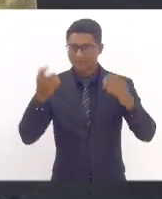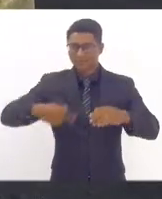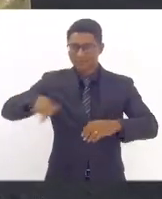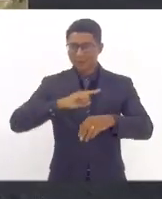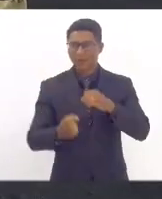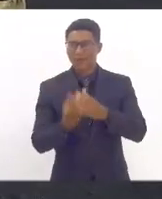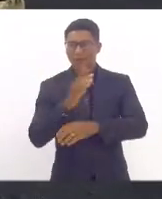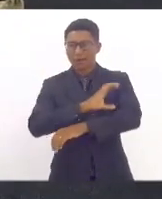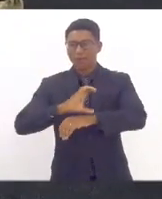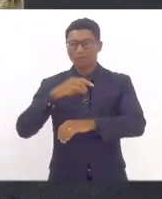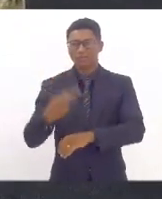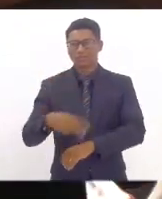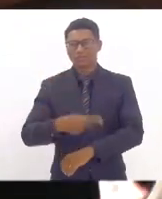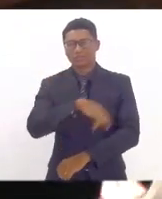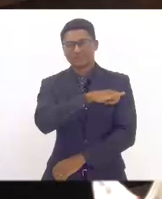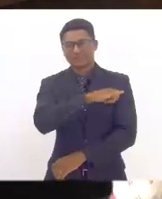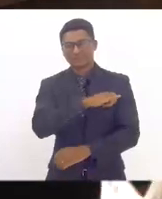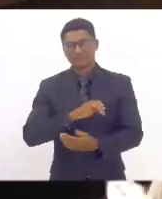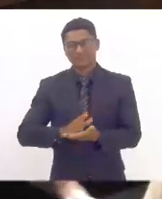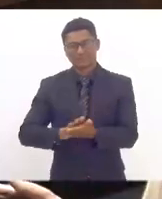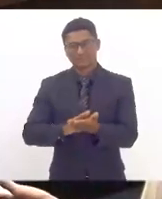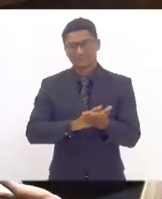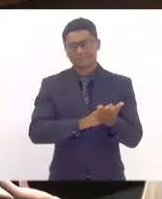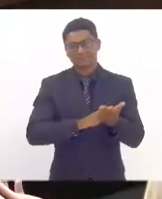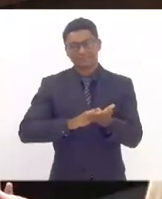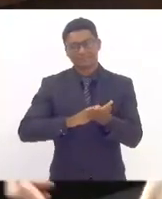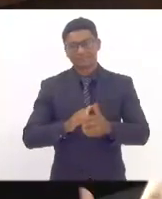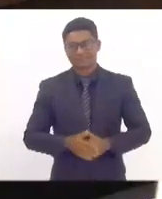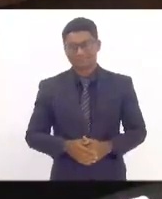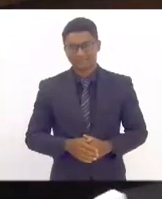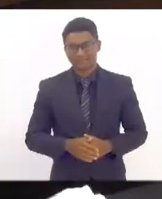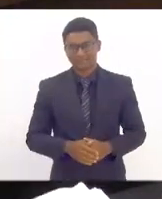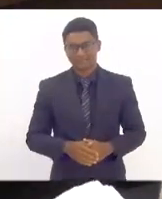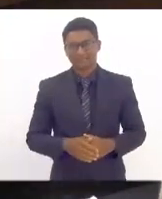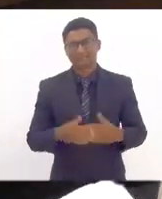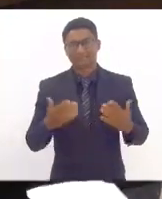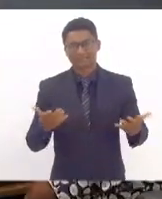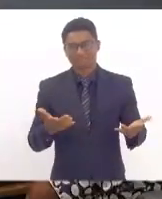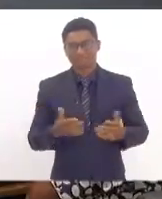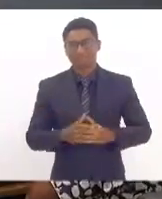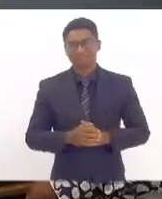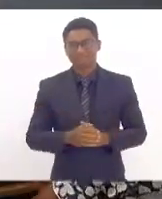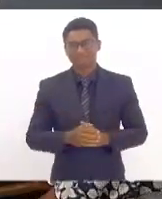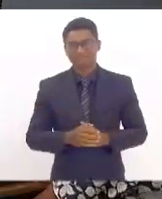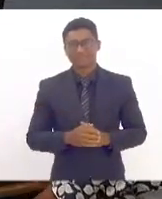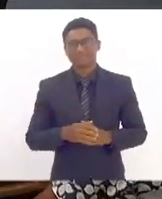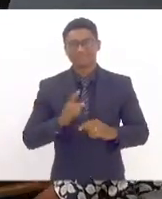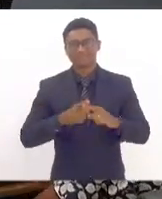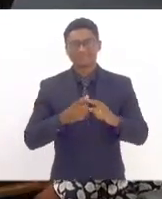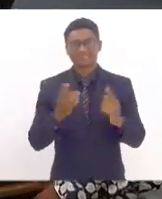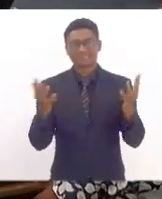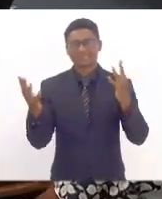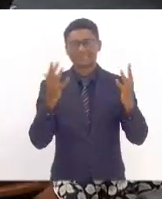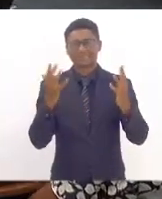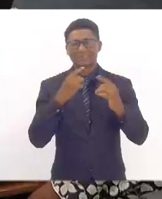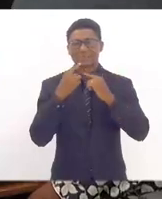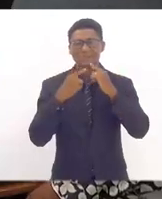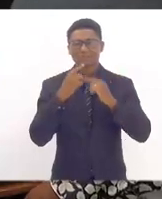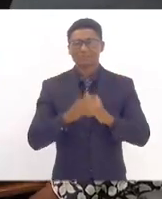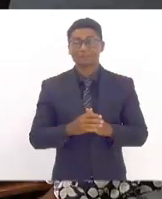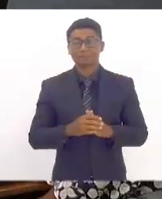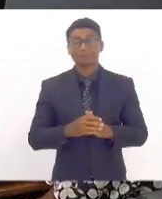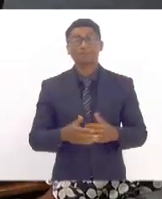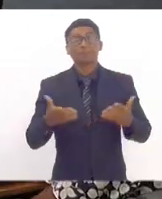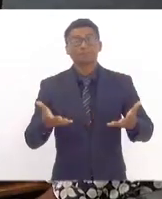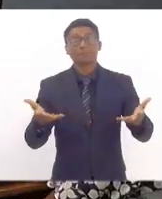do Estado do Rio de Janeiro Olha aí aí pronto acabamos com a dúvida né mancha porque rola uma dúvida role uma dúvida longo